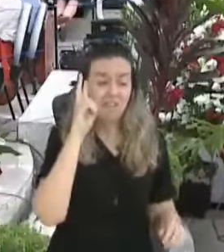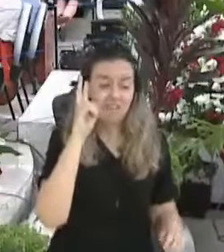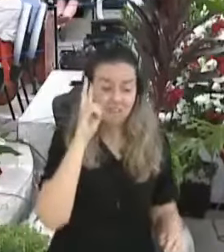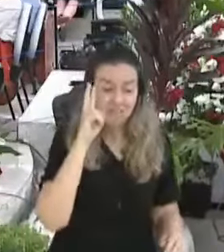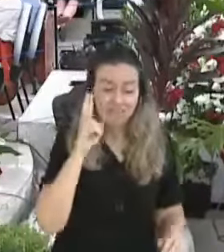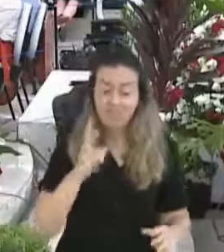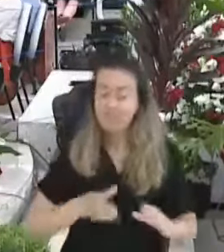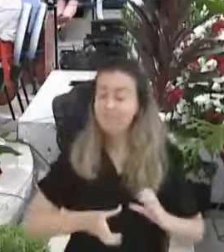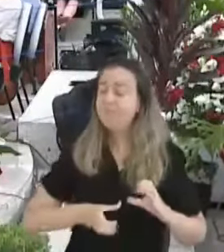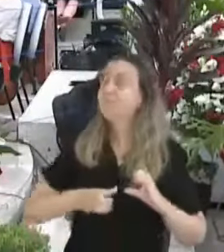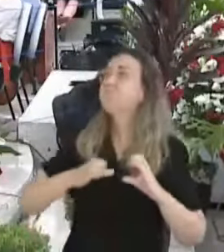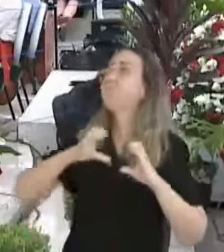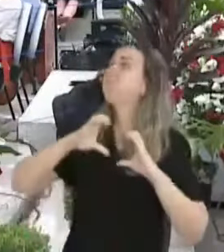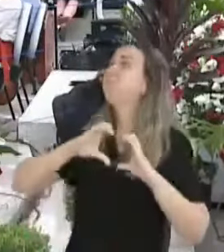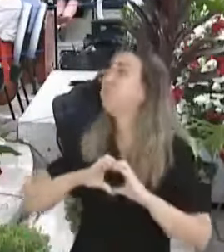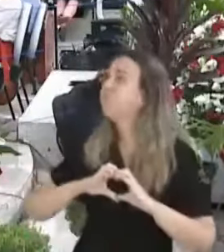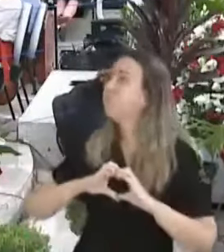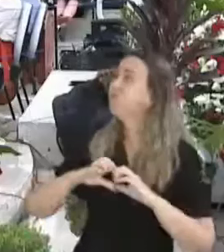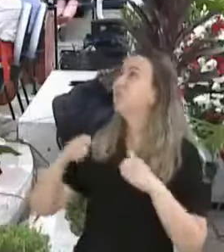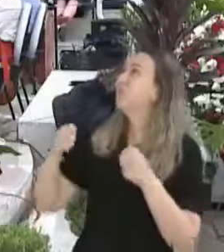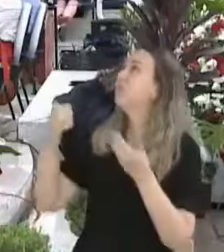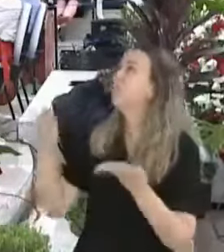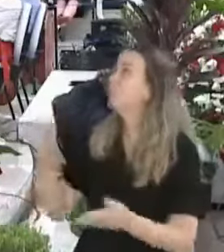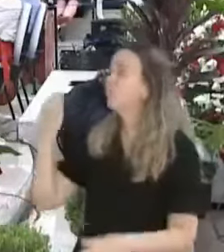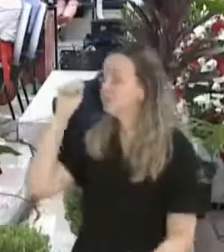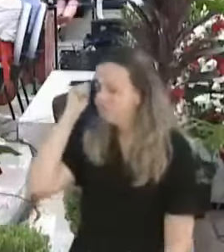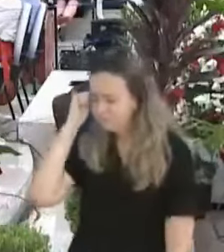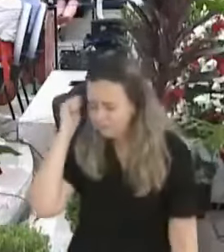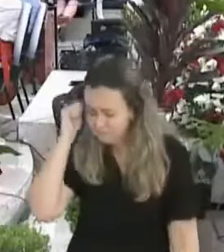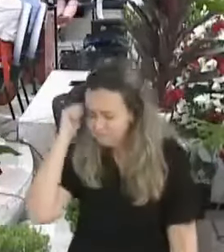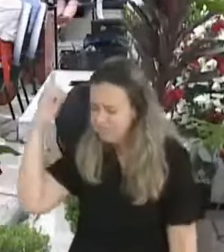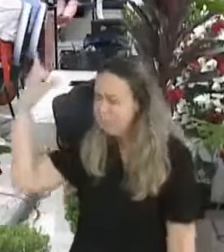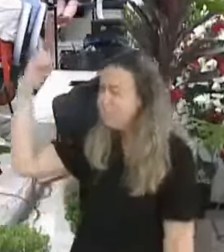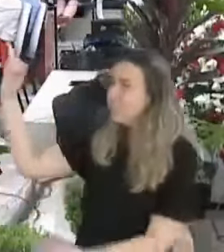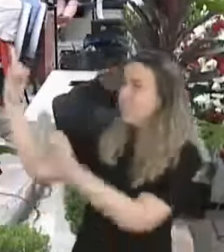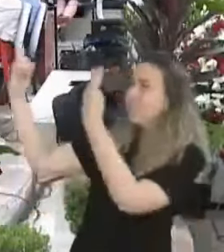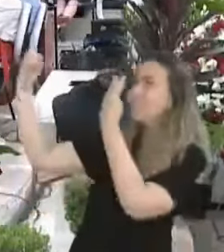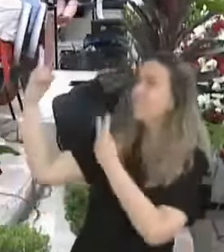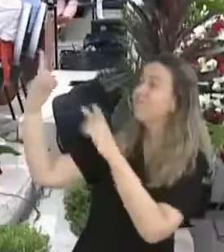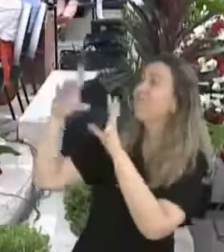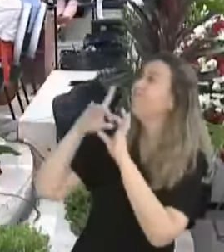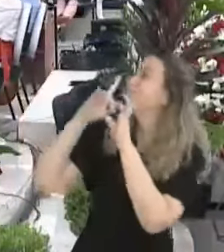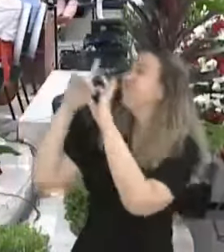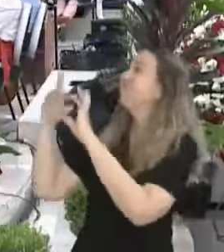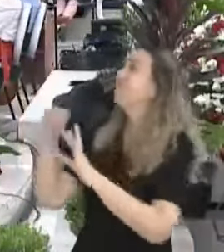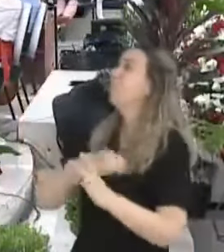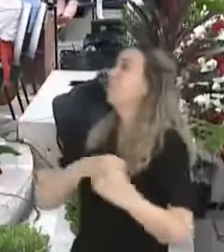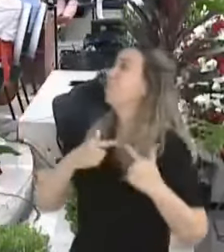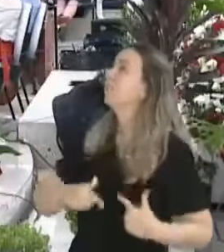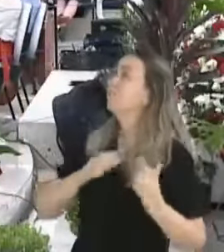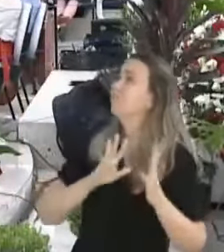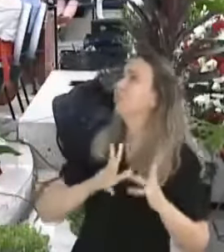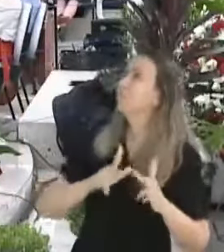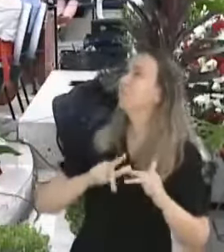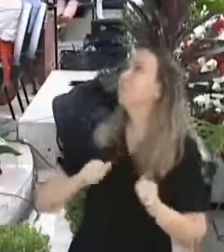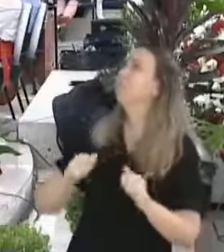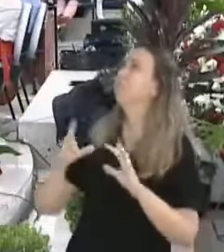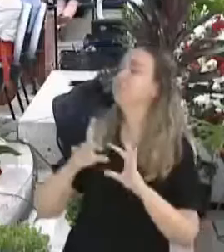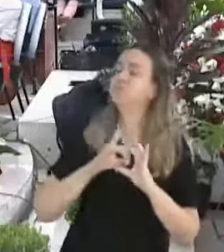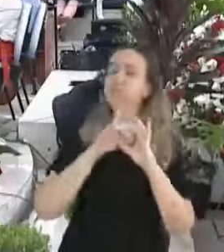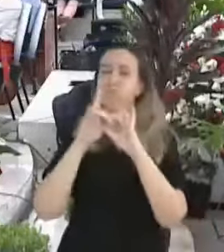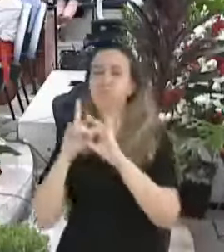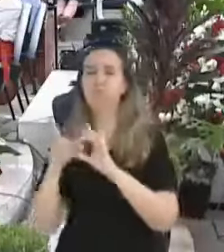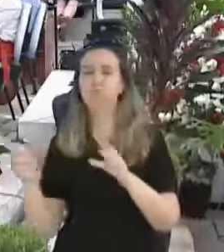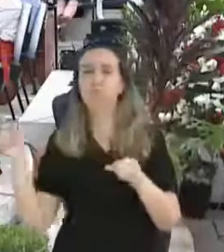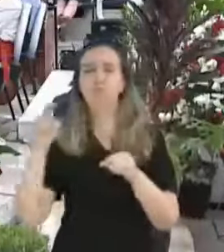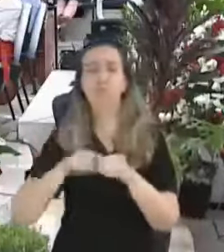se converterem, voltados para este lugar, ouve tu do céu, perdoa os seus pecados e traz-os de volta